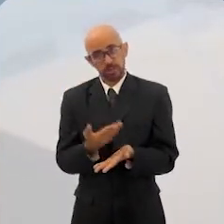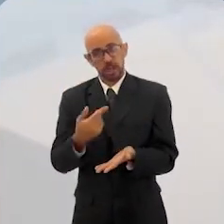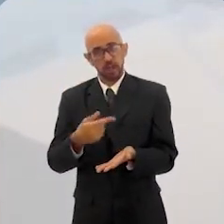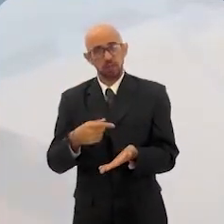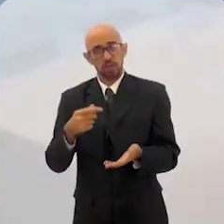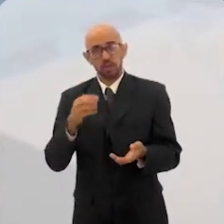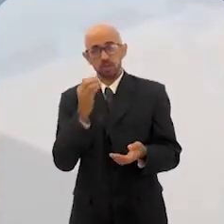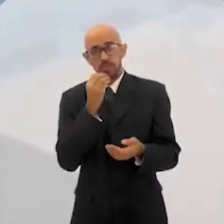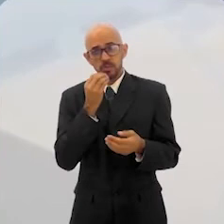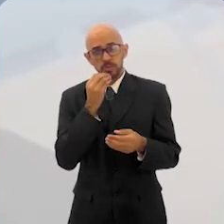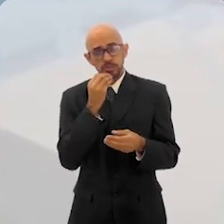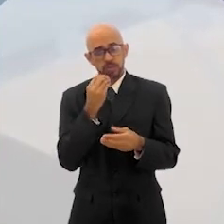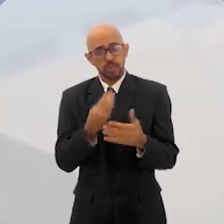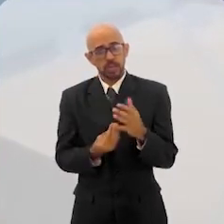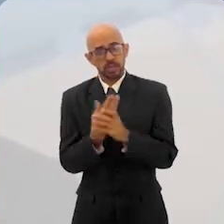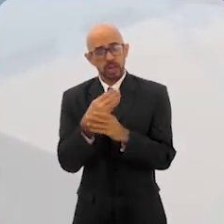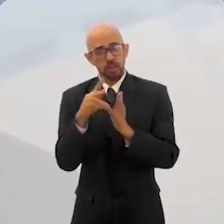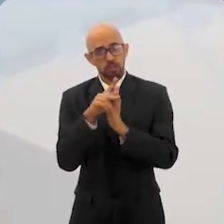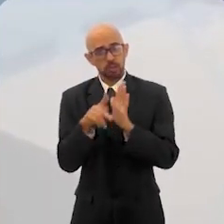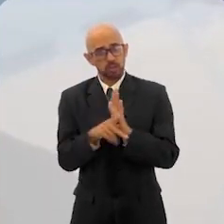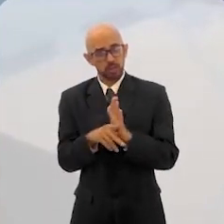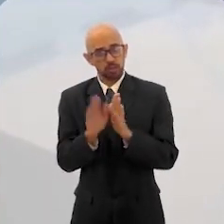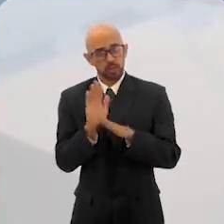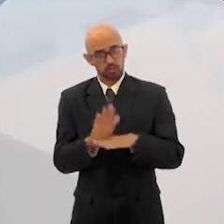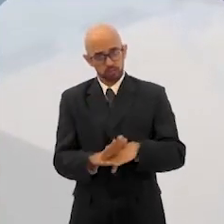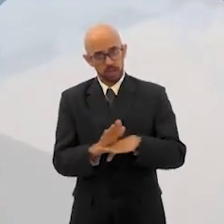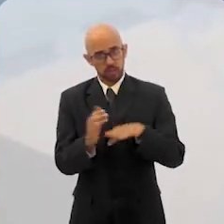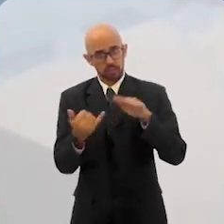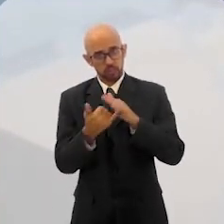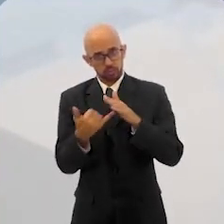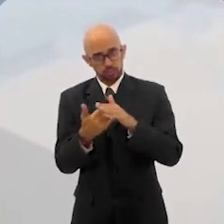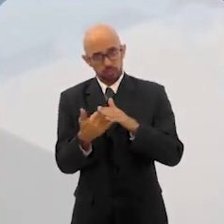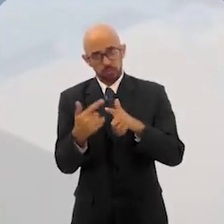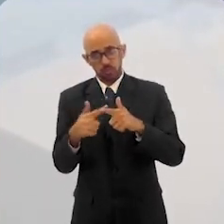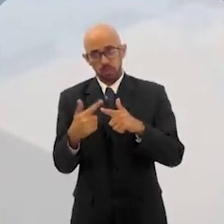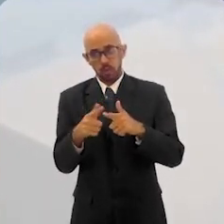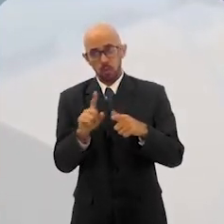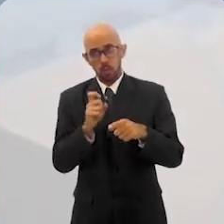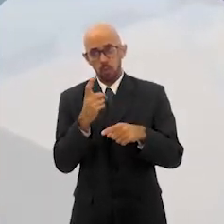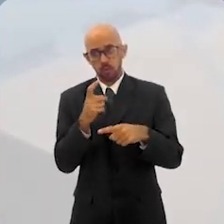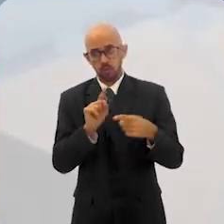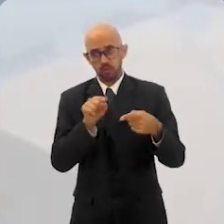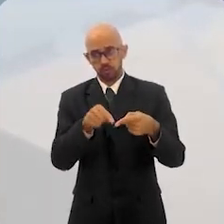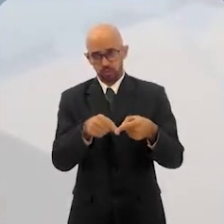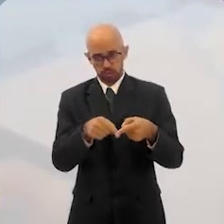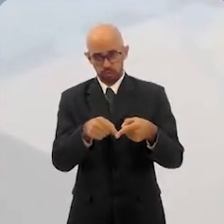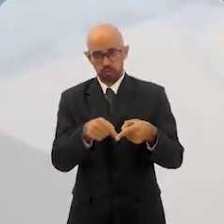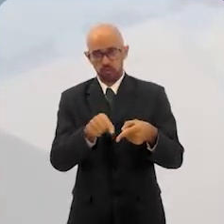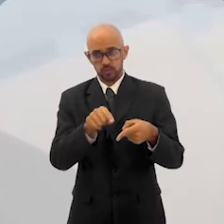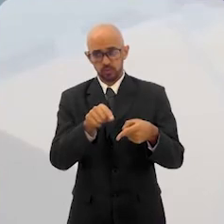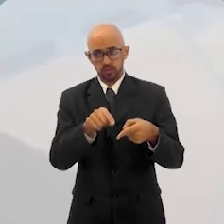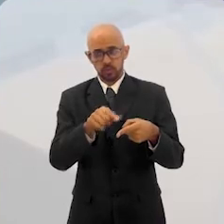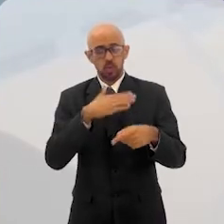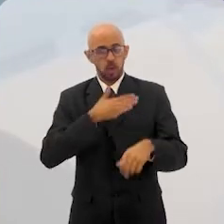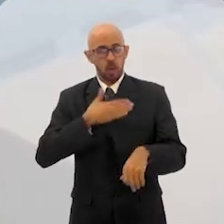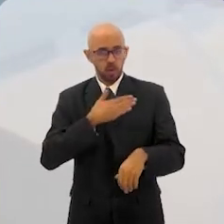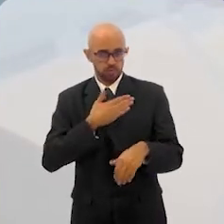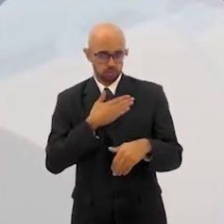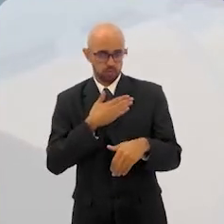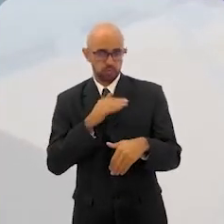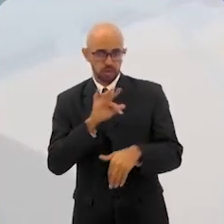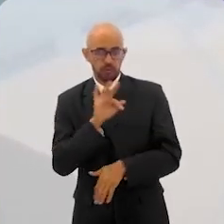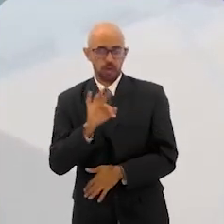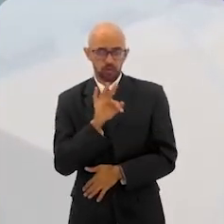construir um projeto que pudesse ajudar a instituição. Porque ali o único objetivo assim, eu gosto muito da instituição, eu acho que por essa relação